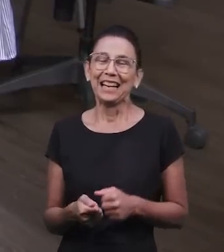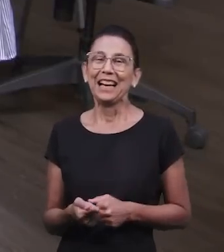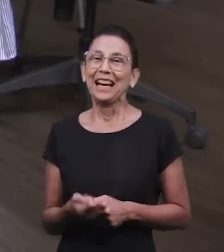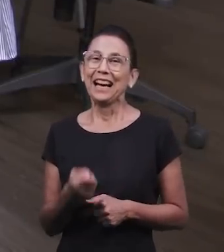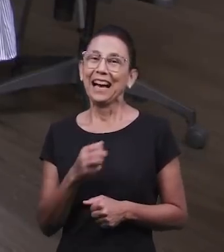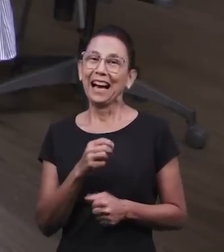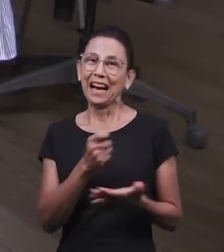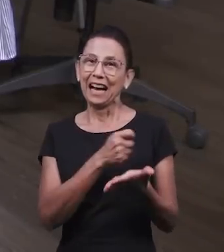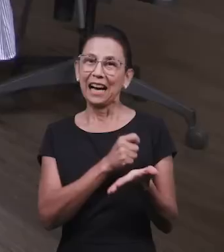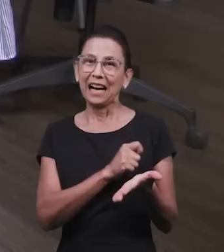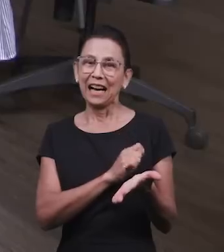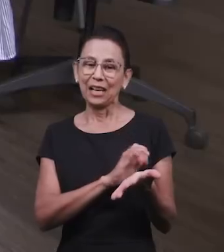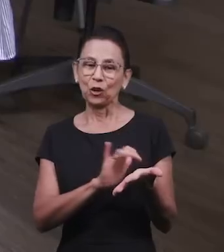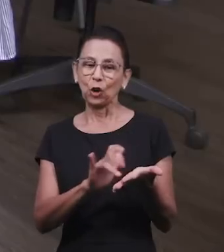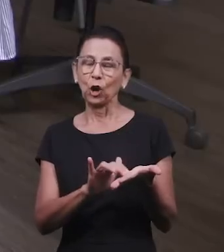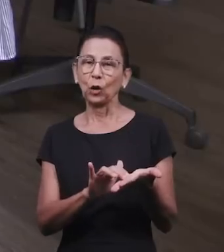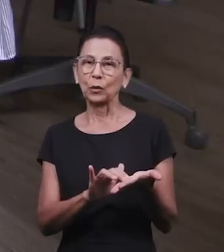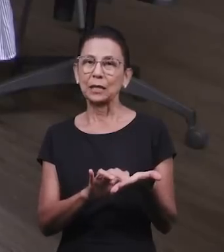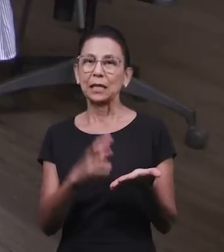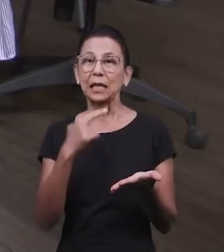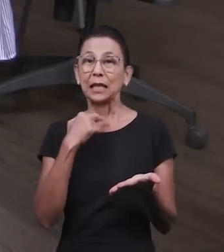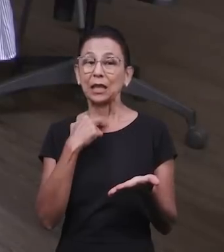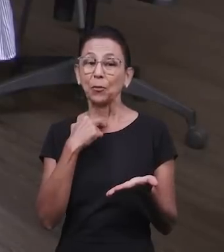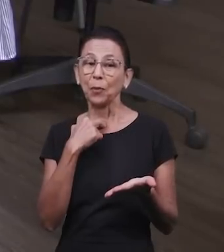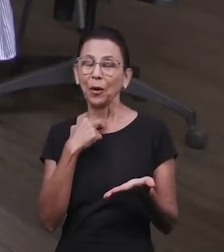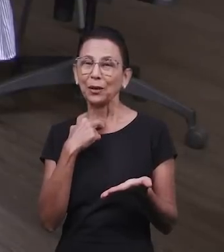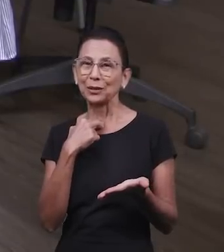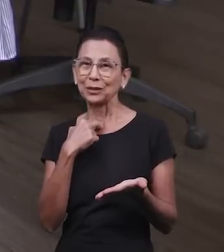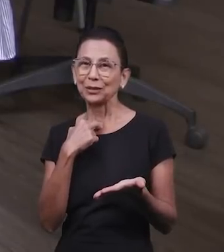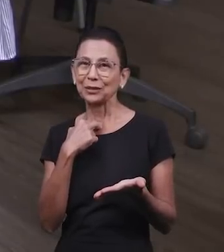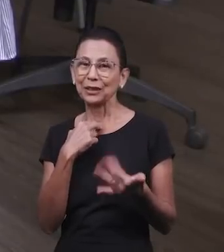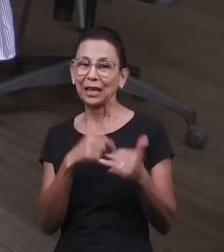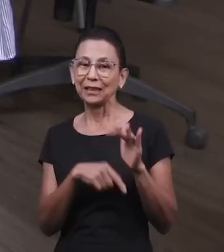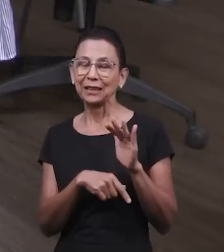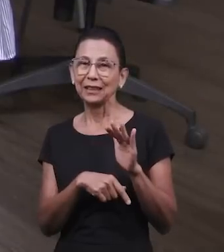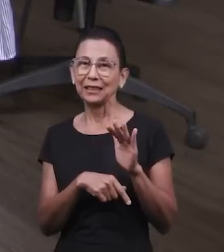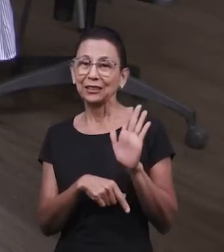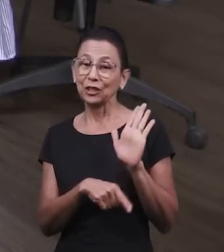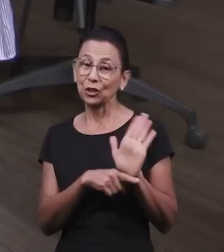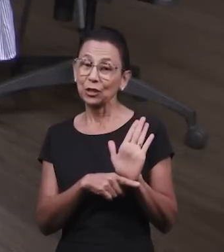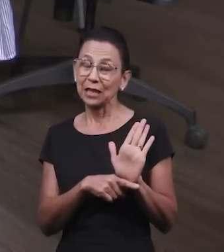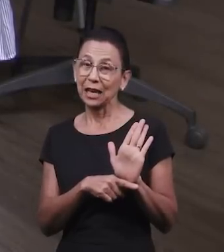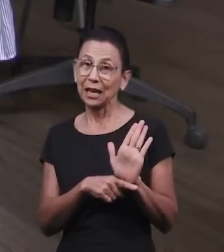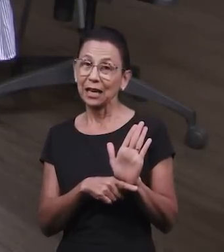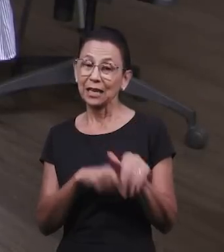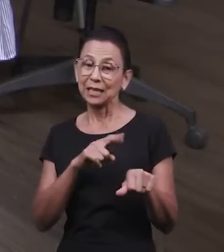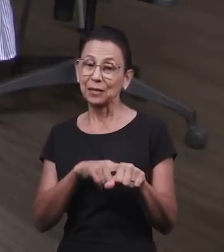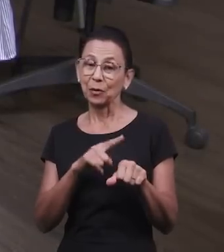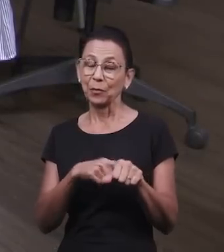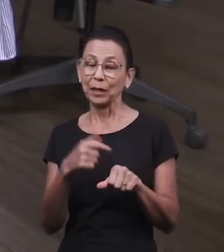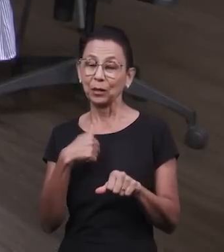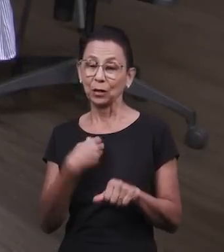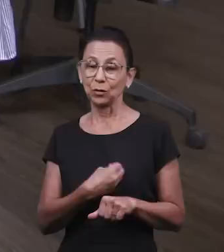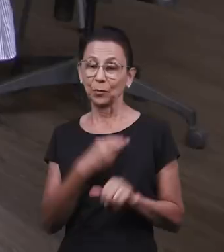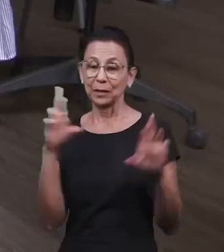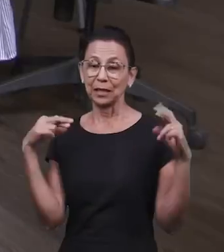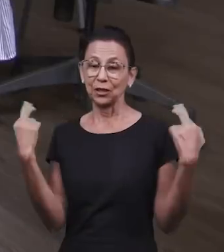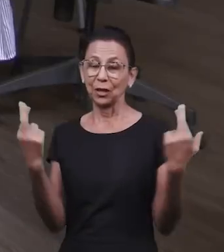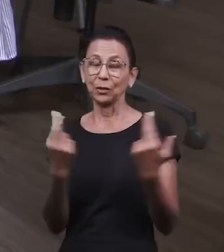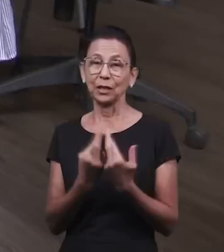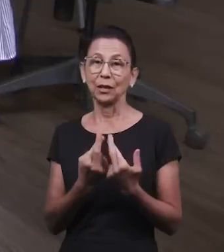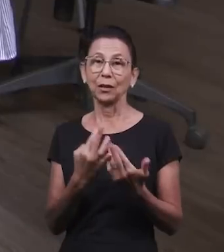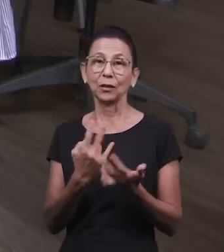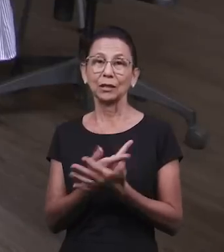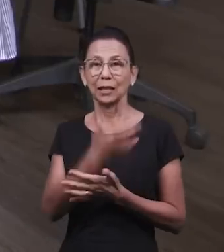Mas o meu caso é que eu descobri um número de WhatsApp que eu mando, ele transcreve para mim. Então, qualquer áudio que me manda hoje, eu